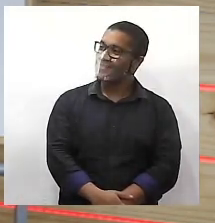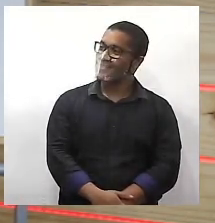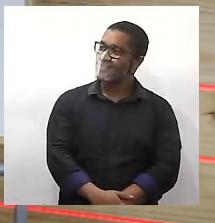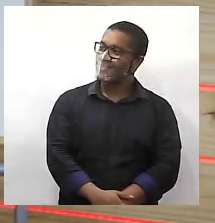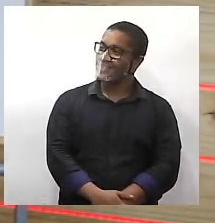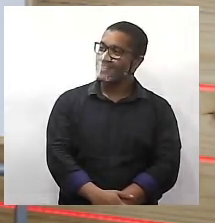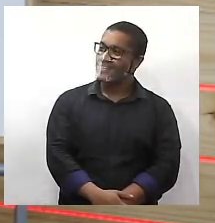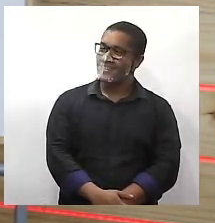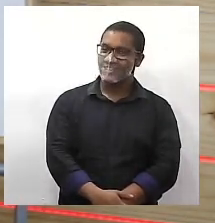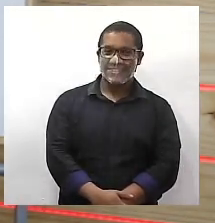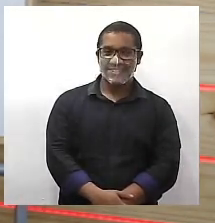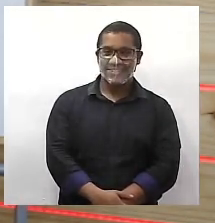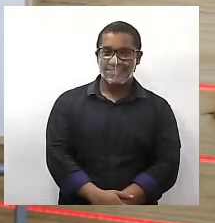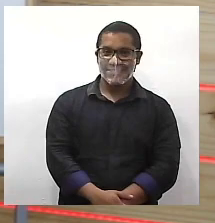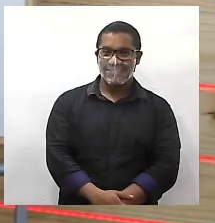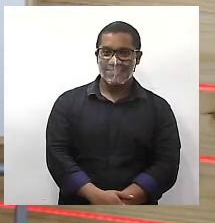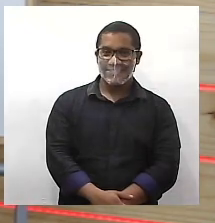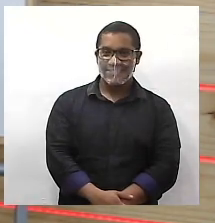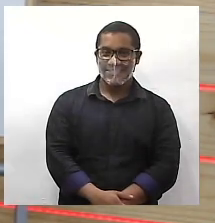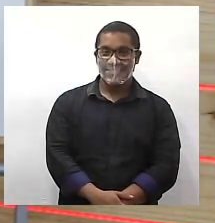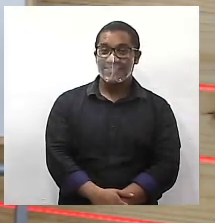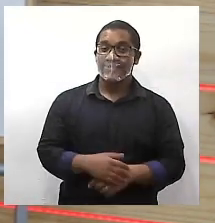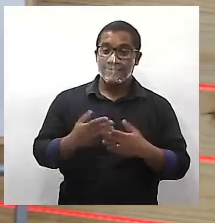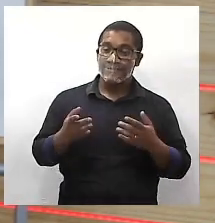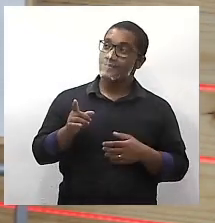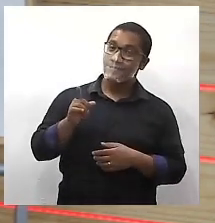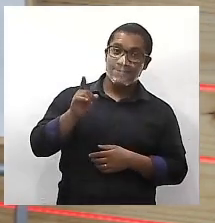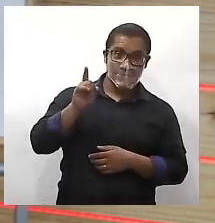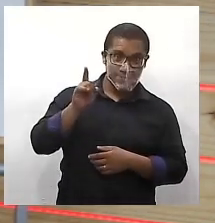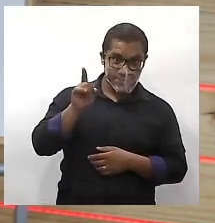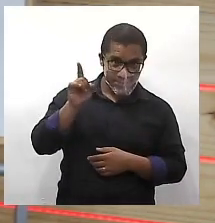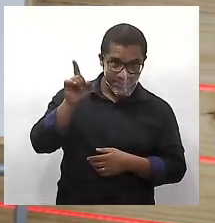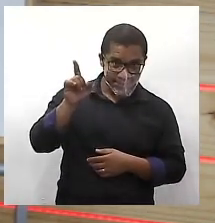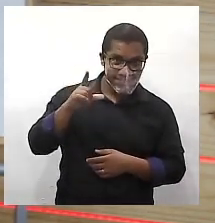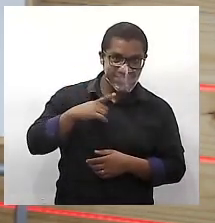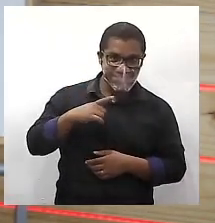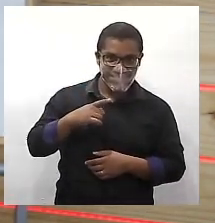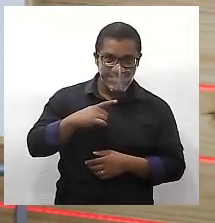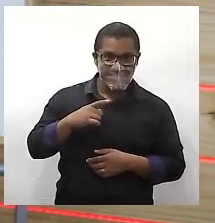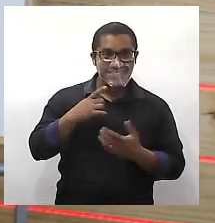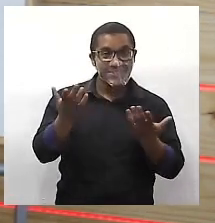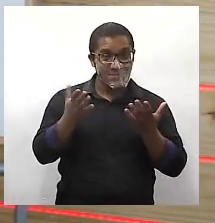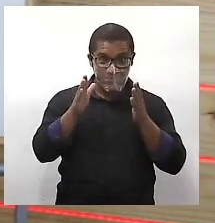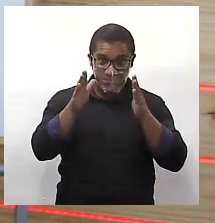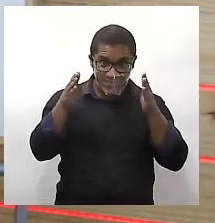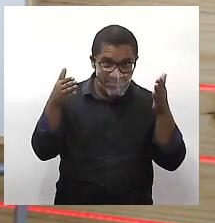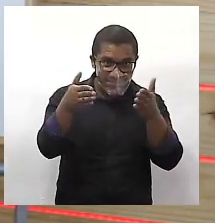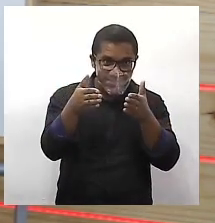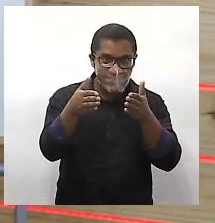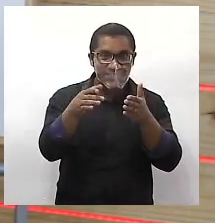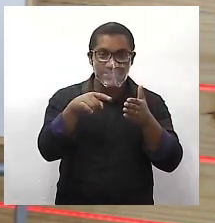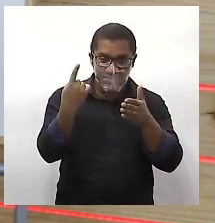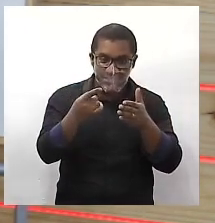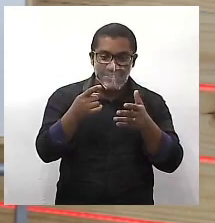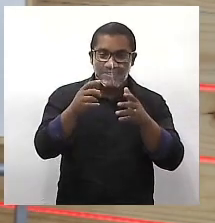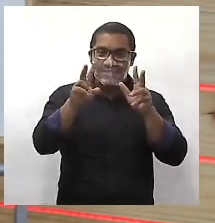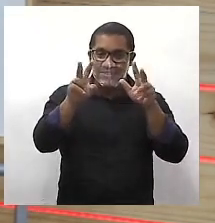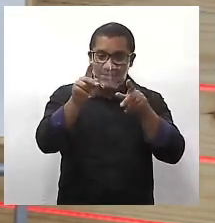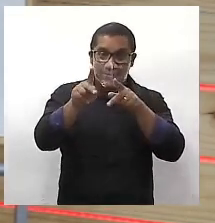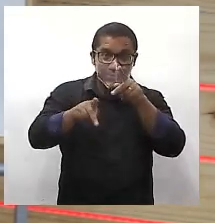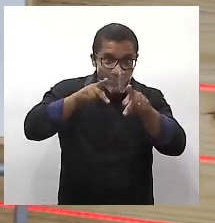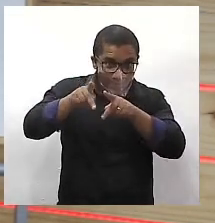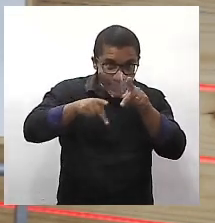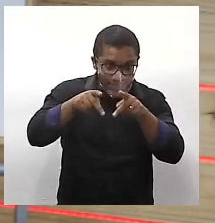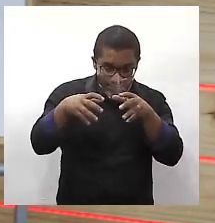intervalo de tempo. Então, assim, presta atenção. Quando a gente trabalha com população, olha para